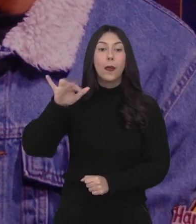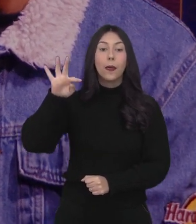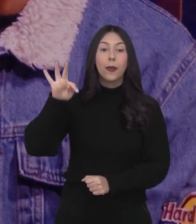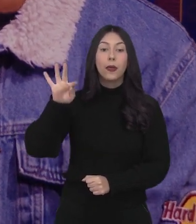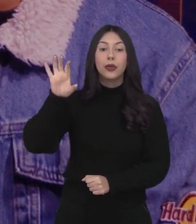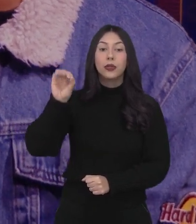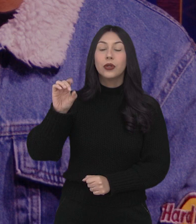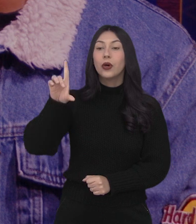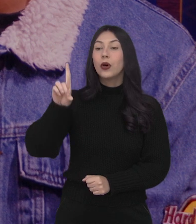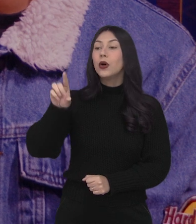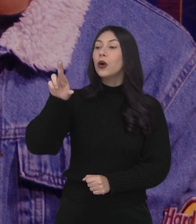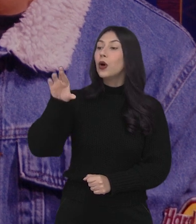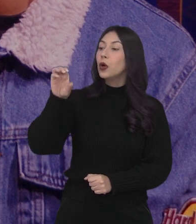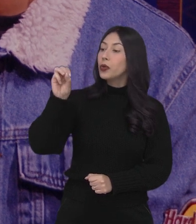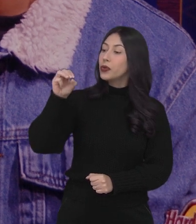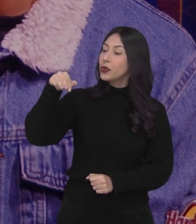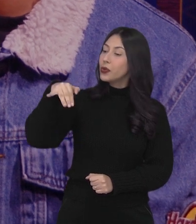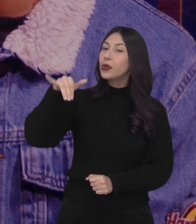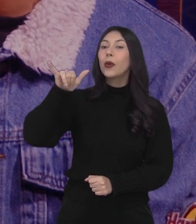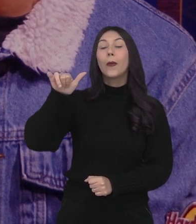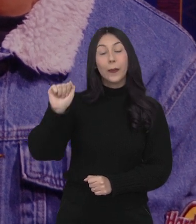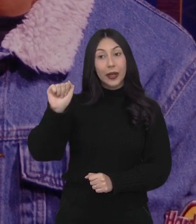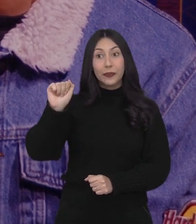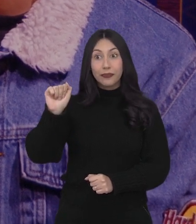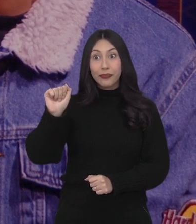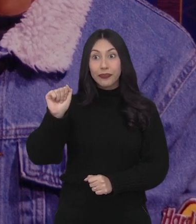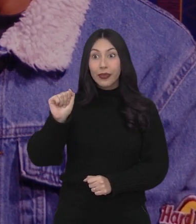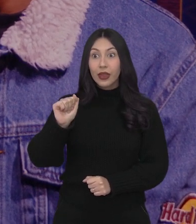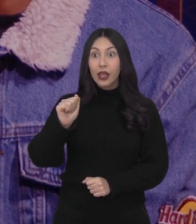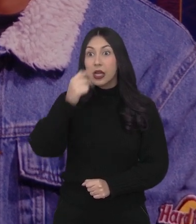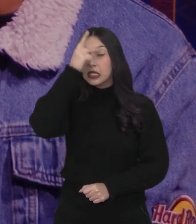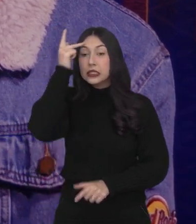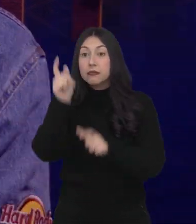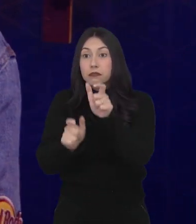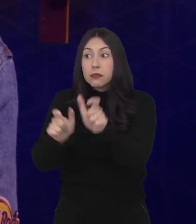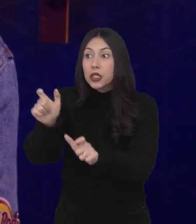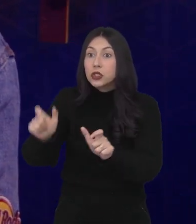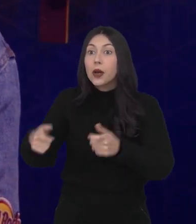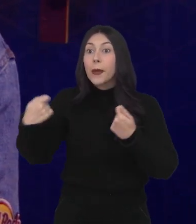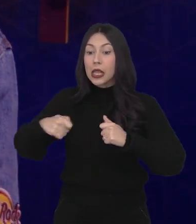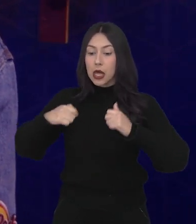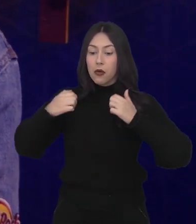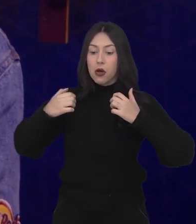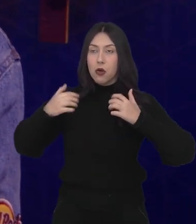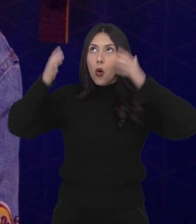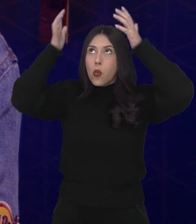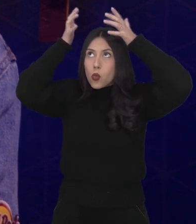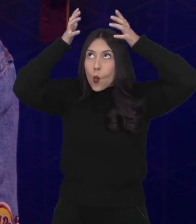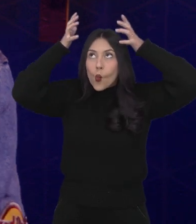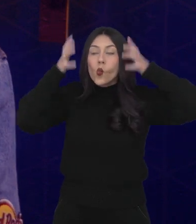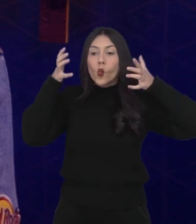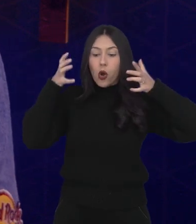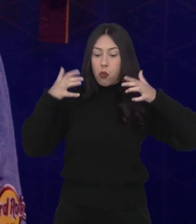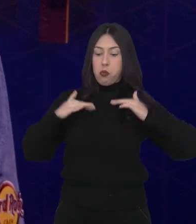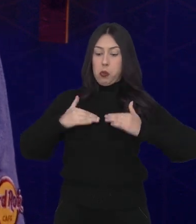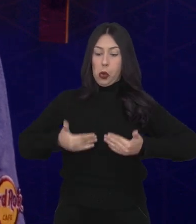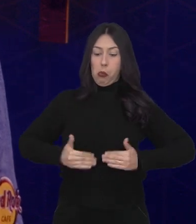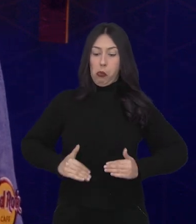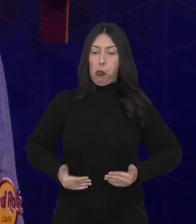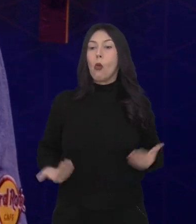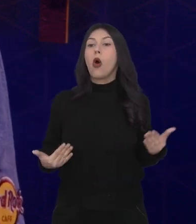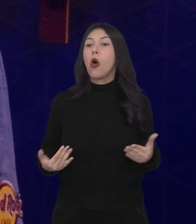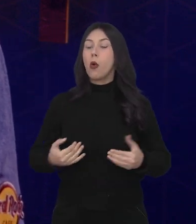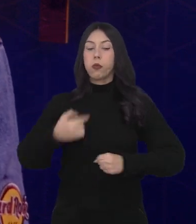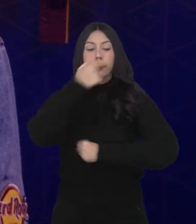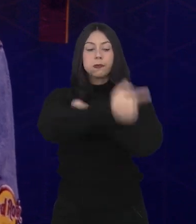oplitodromia. Era uma corrida que os caras faziam com uma armadura. Então, assim,